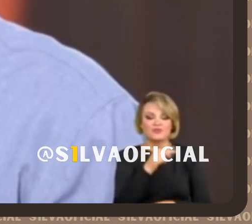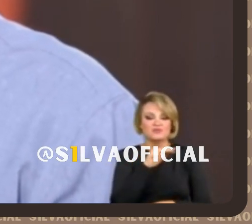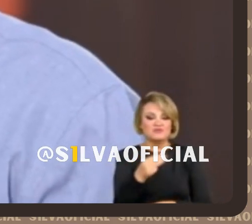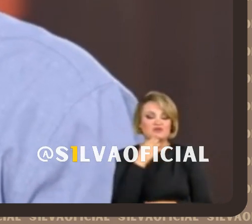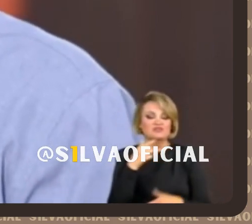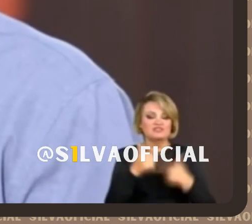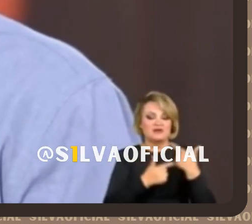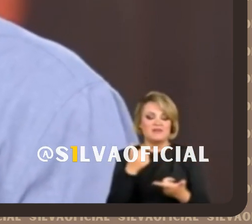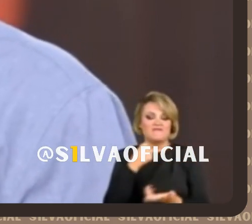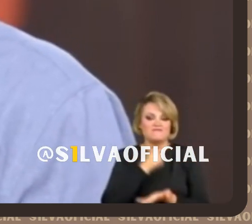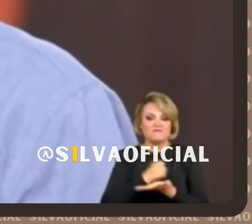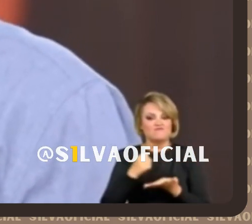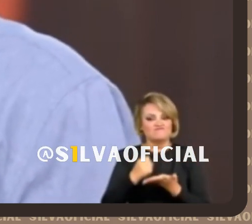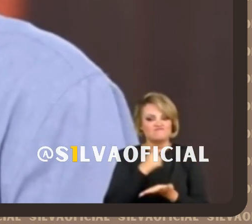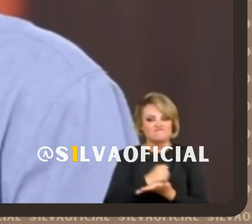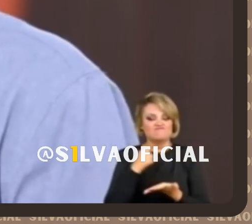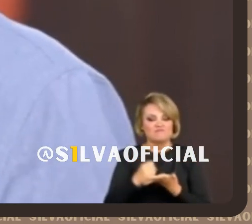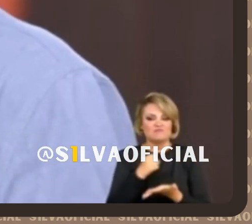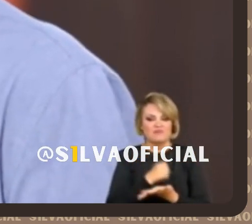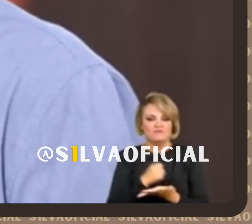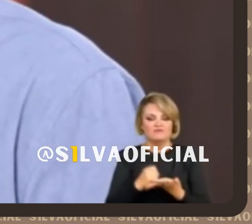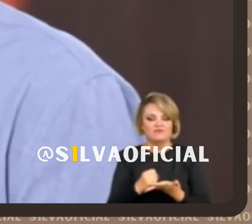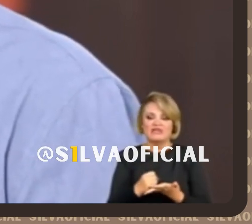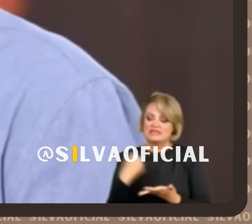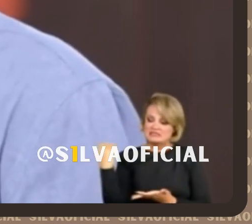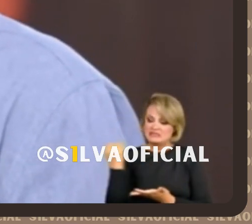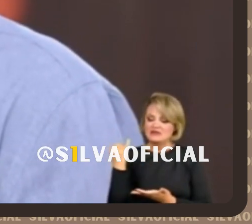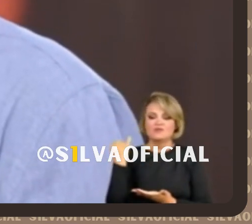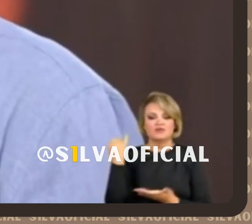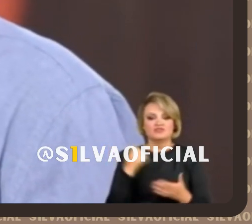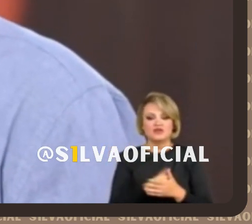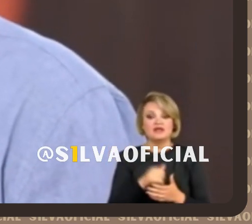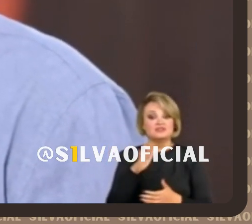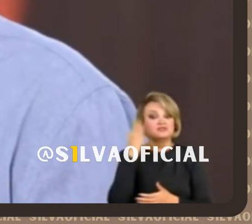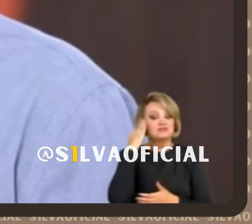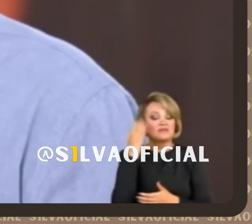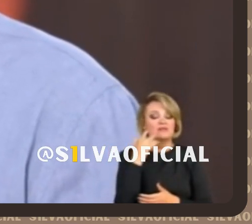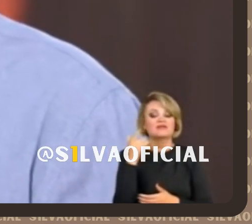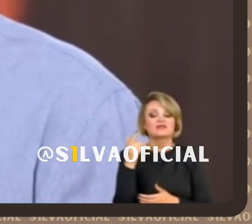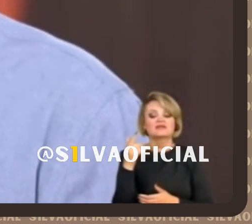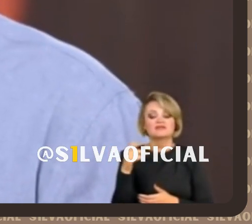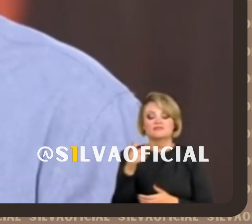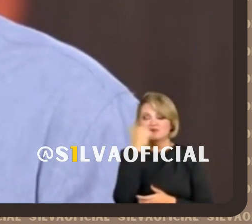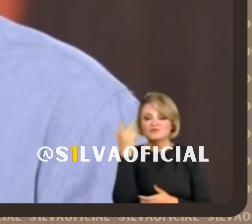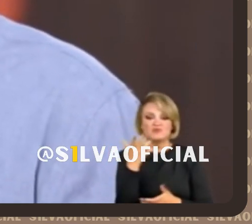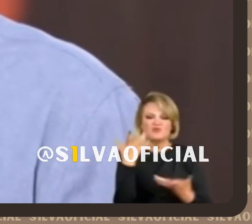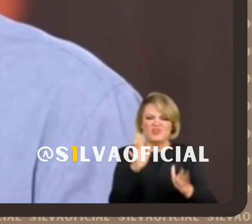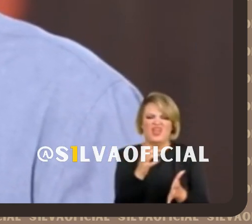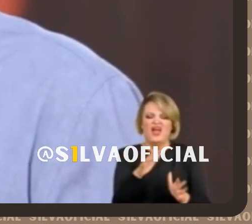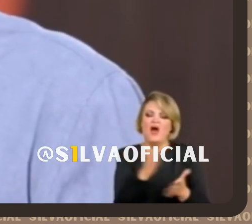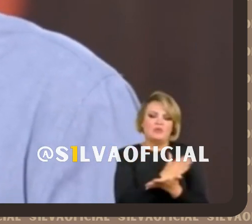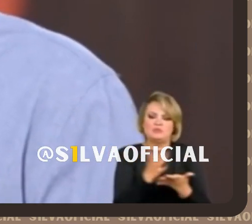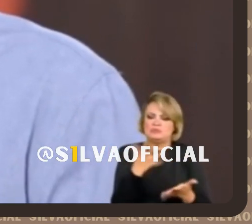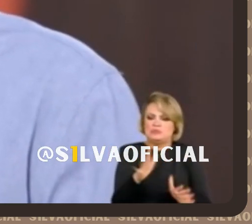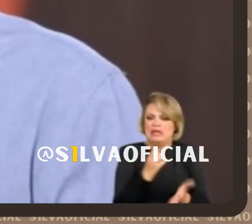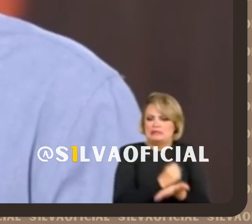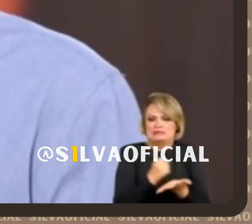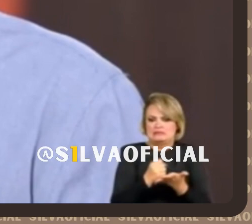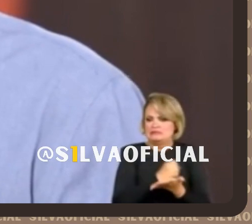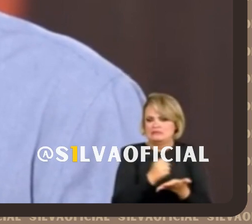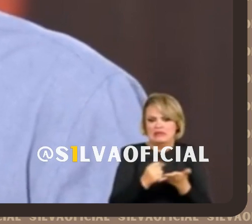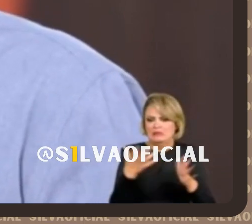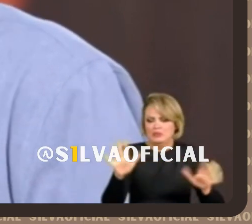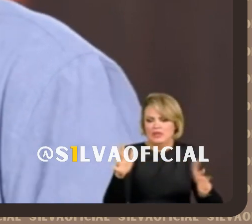vale. Mas nós também sabemos que tem muita gente que não quer carteira assinada. Está cheio de gente que está querendo, sabe, ser